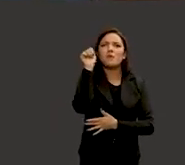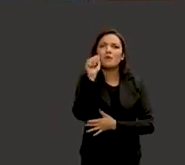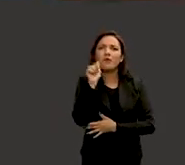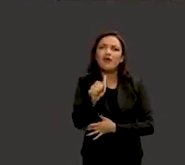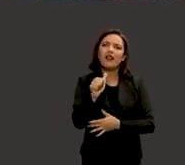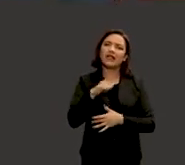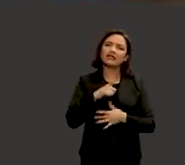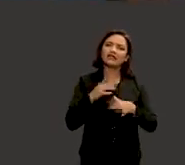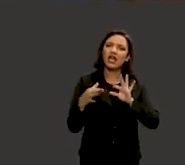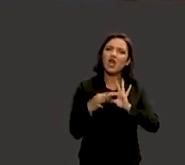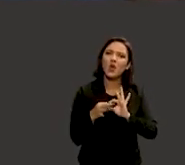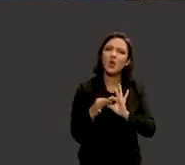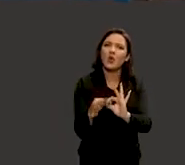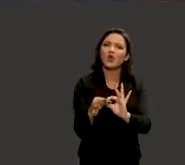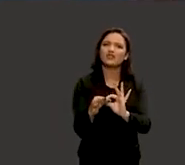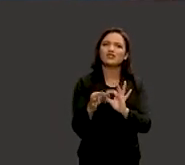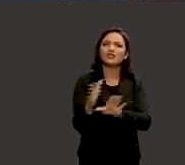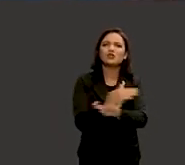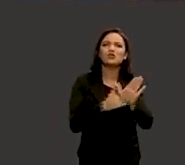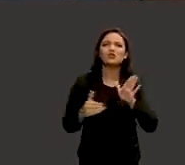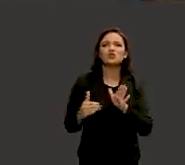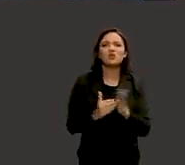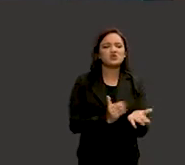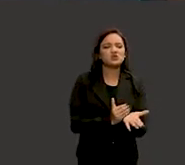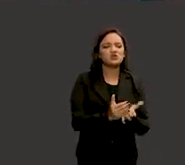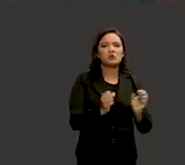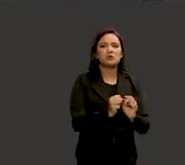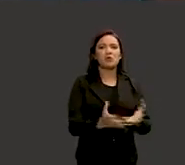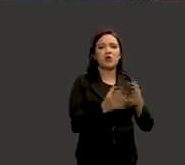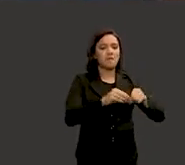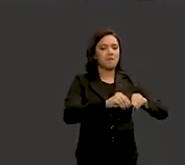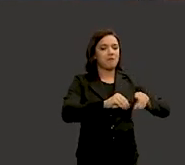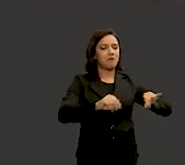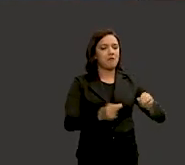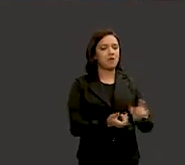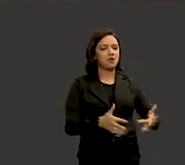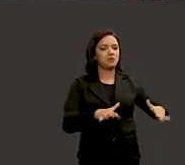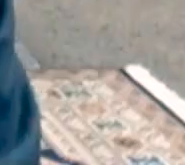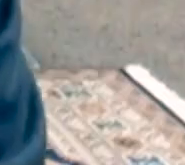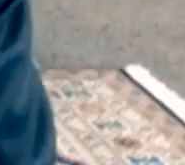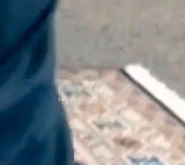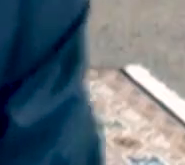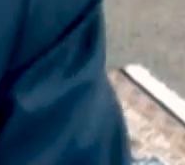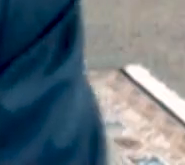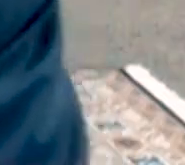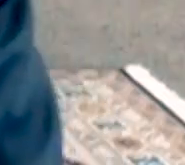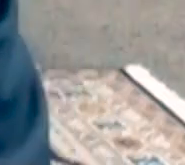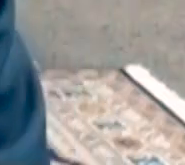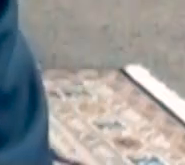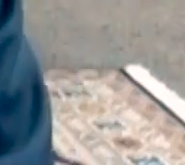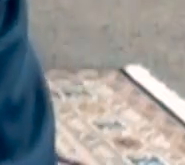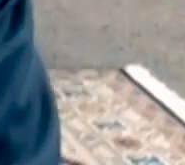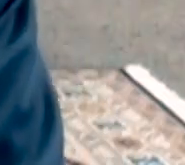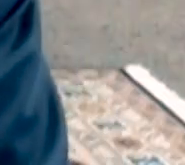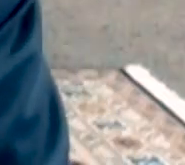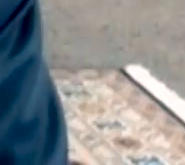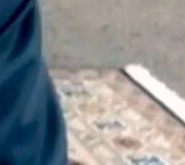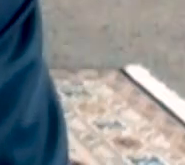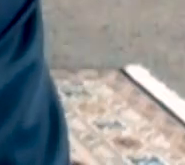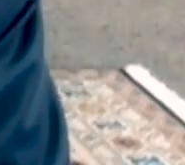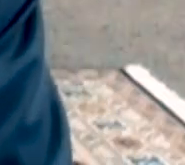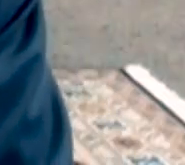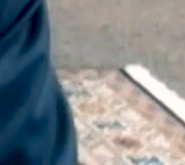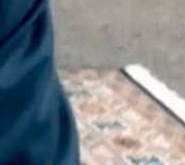devemos avançar para atingir a igualdade de gênero, inclusive no judiciário. Para manter a confiança